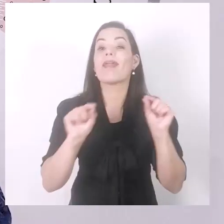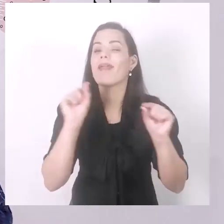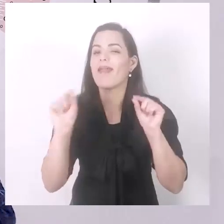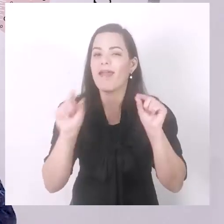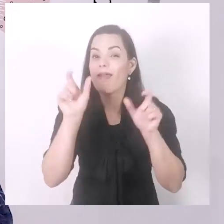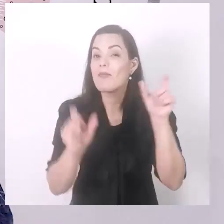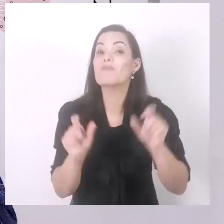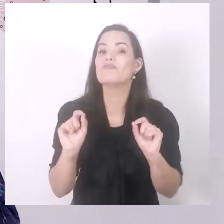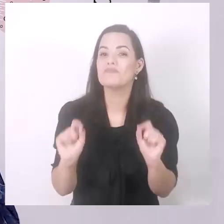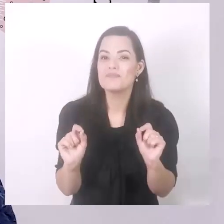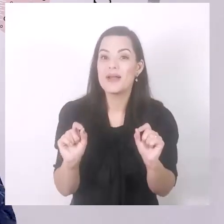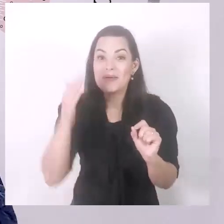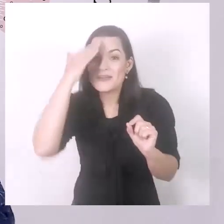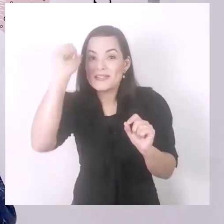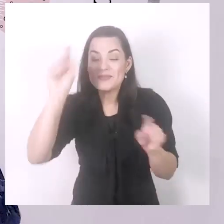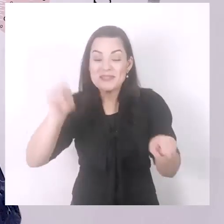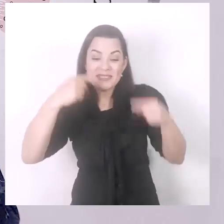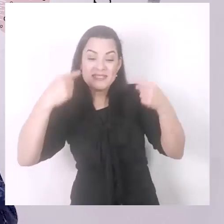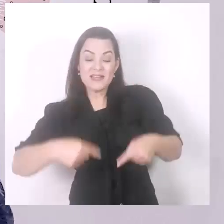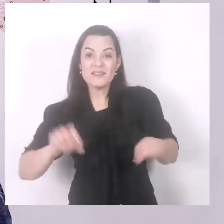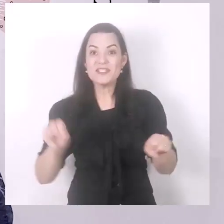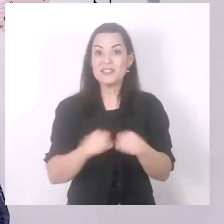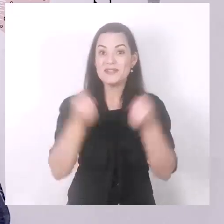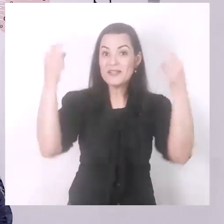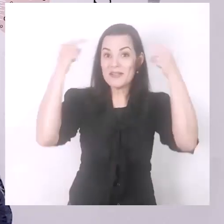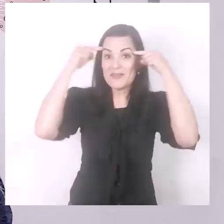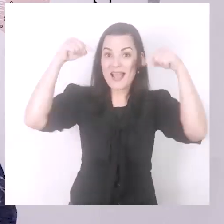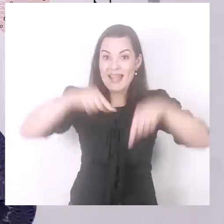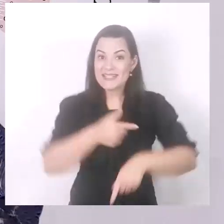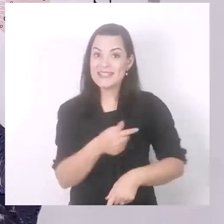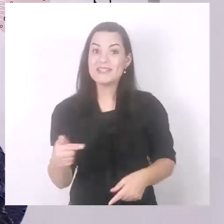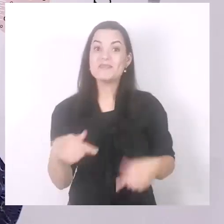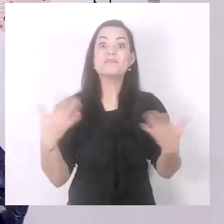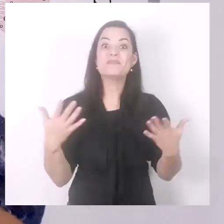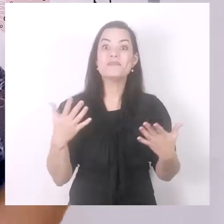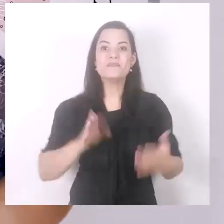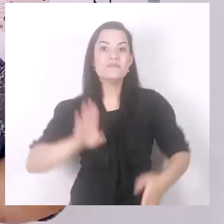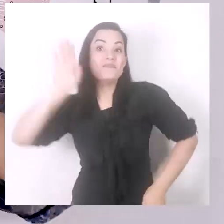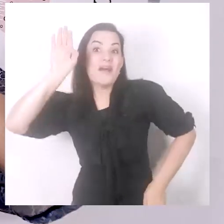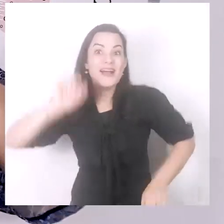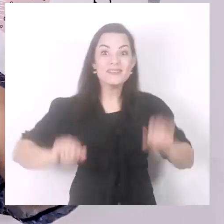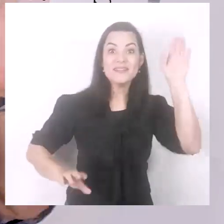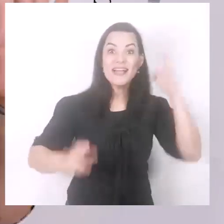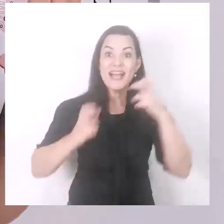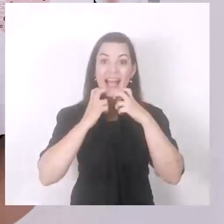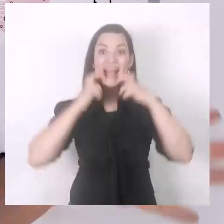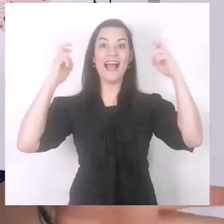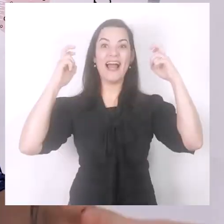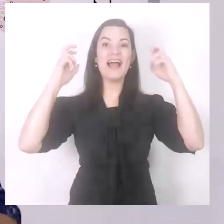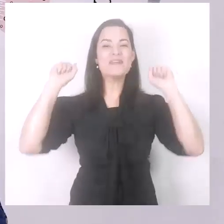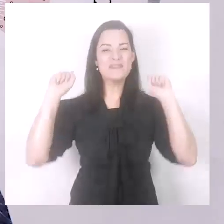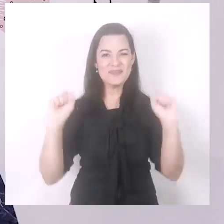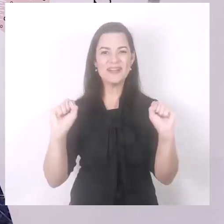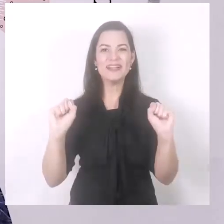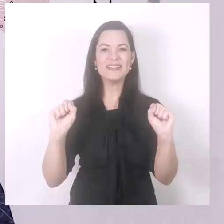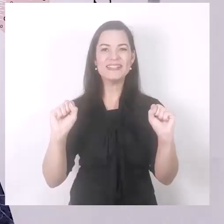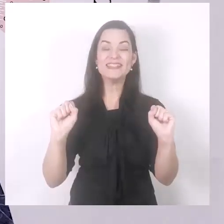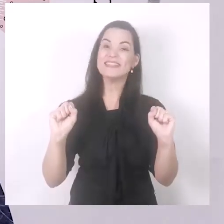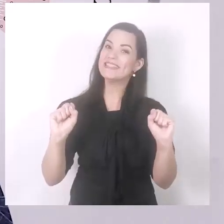o desafio do Quebrando a Cuca dessa semana? Levanta a mão, dá um grito bem